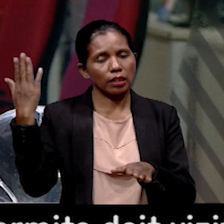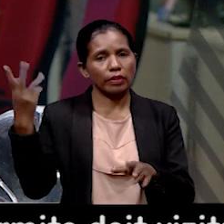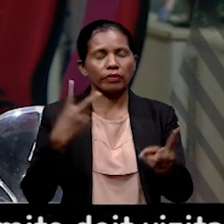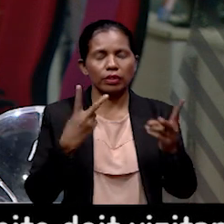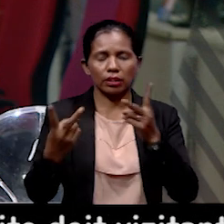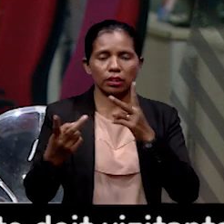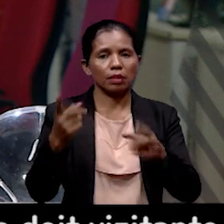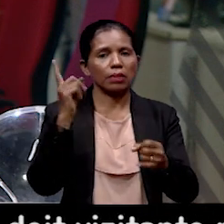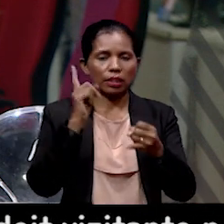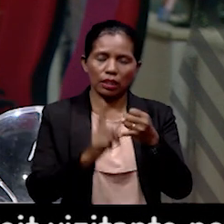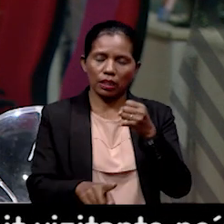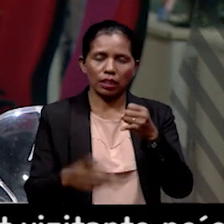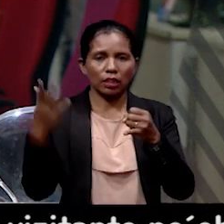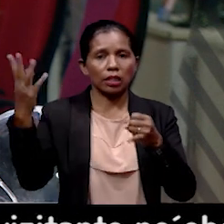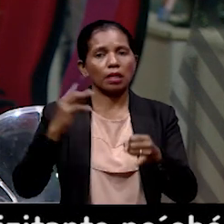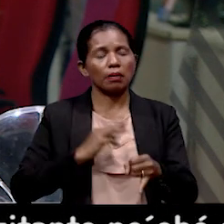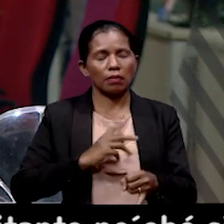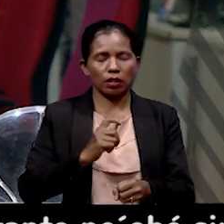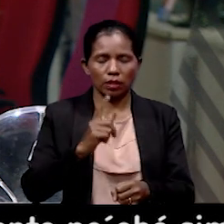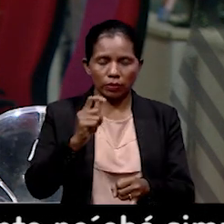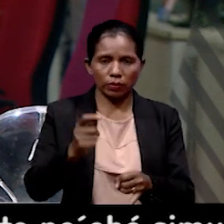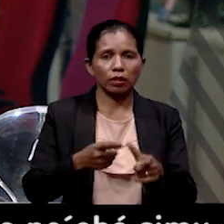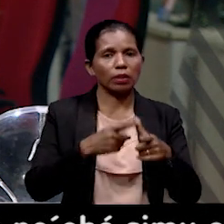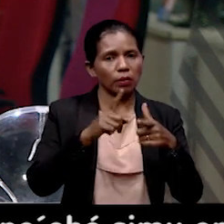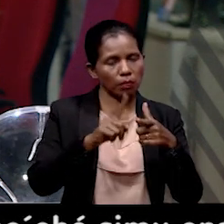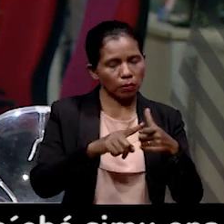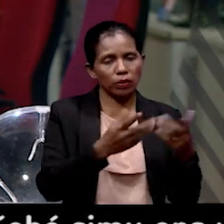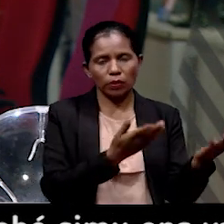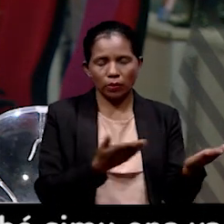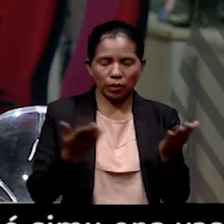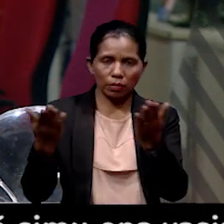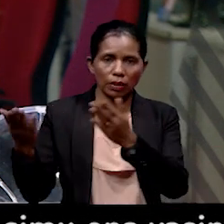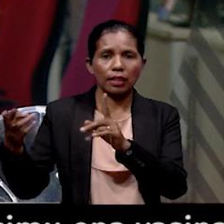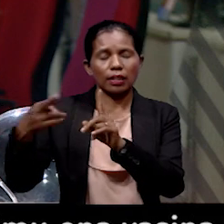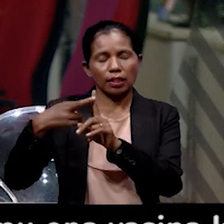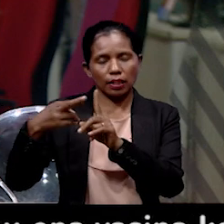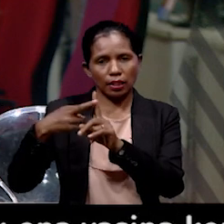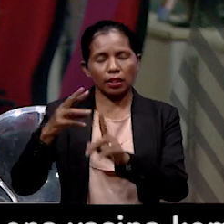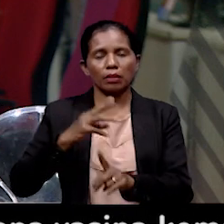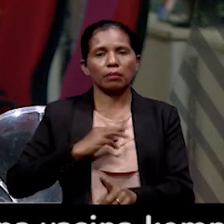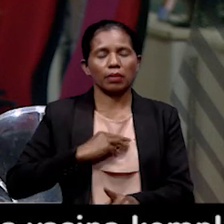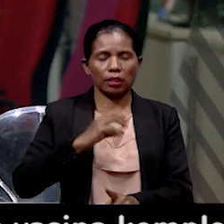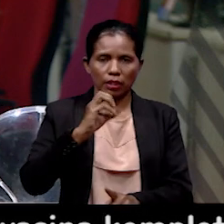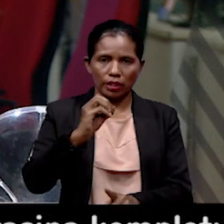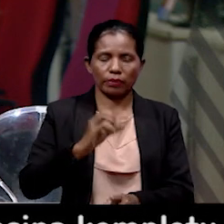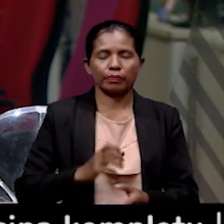dala ikus iha lale yamana tutu molok mahalot iha jarin du zeroish da patria metinaru dile.